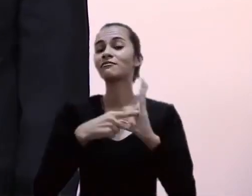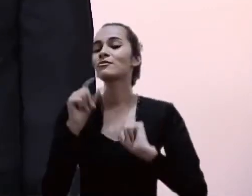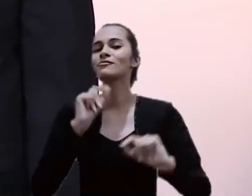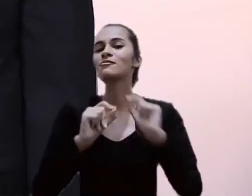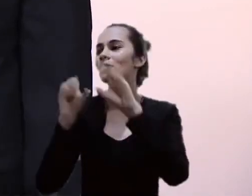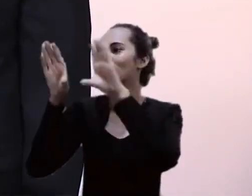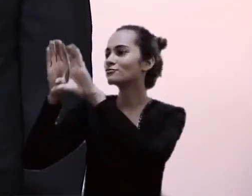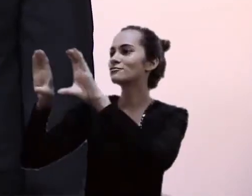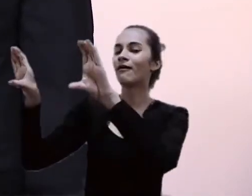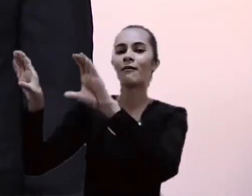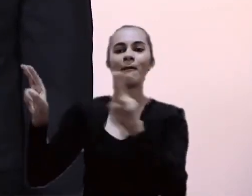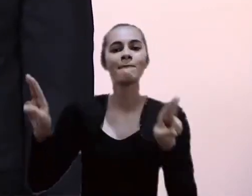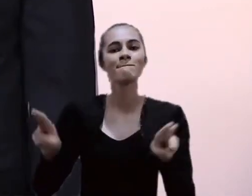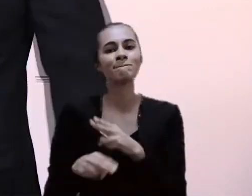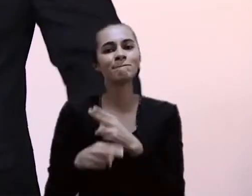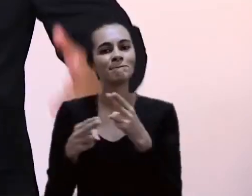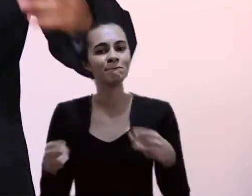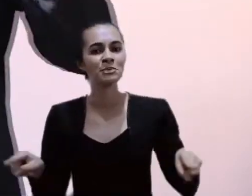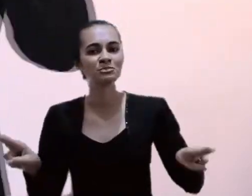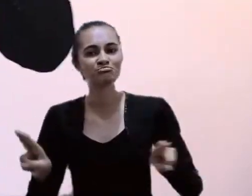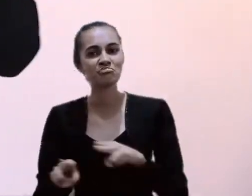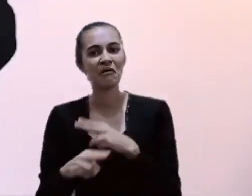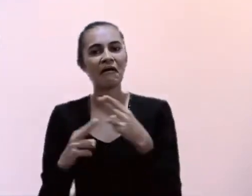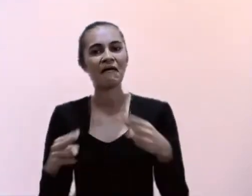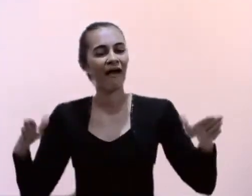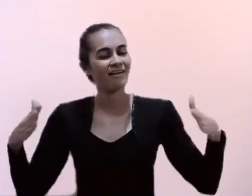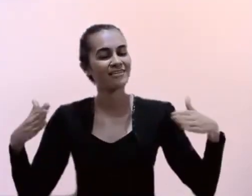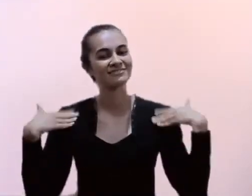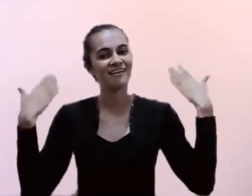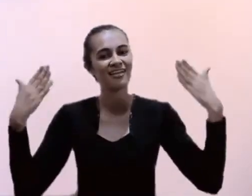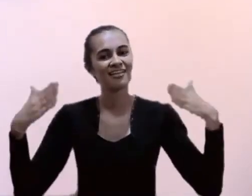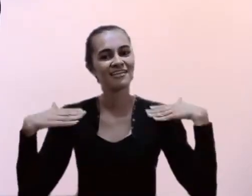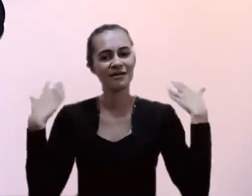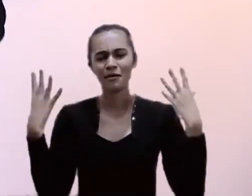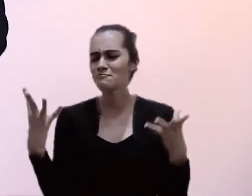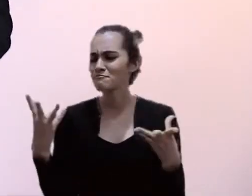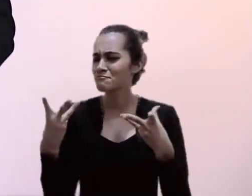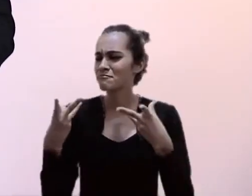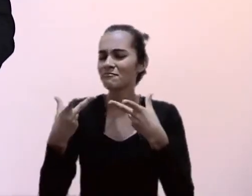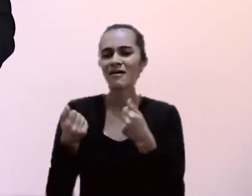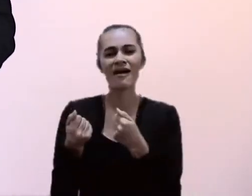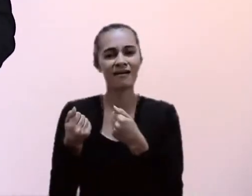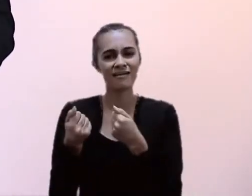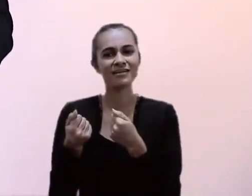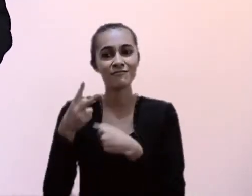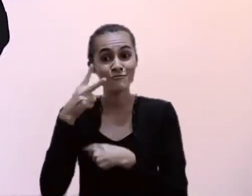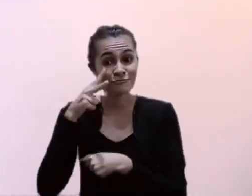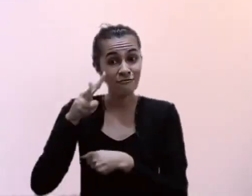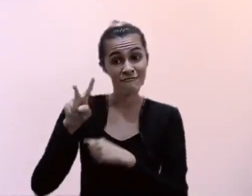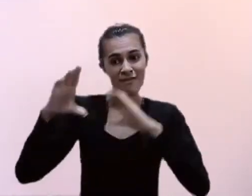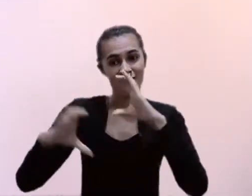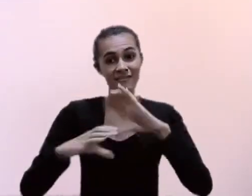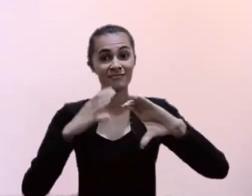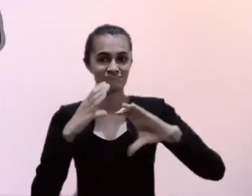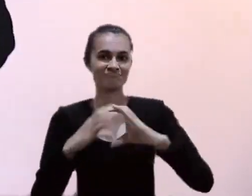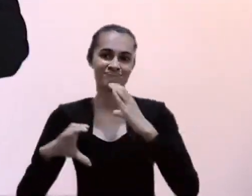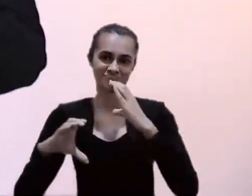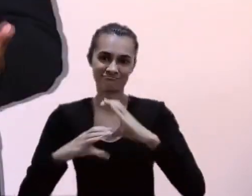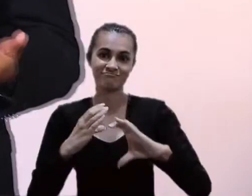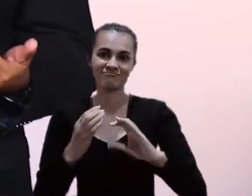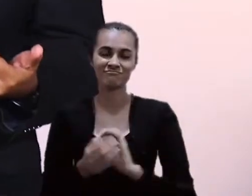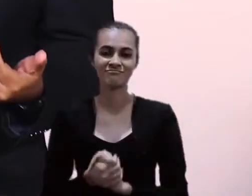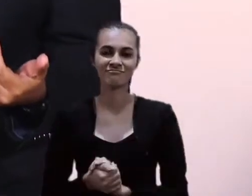Que coisa linda! Como é maravilhoso ouvirmos música, como nos sentimos bem. E quando você, quando